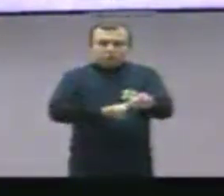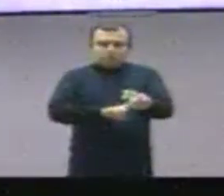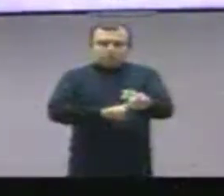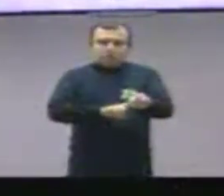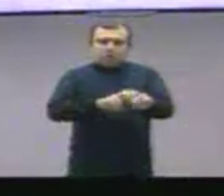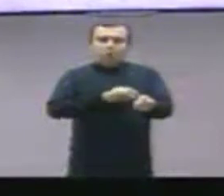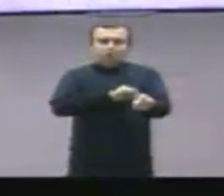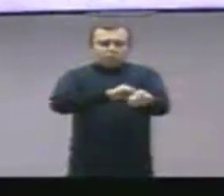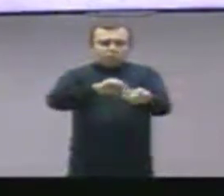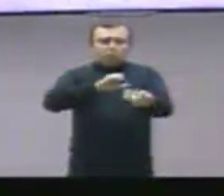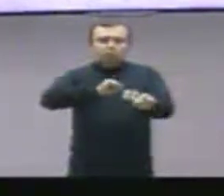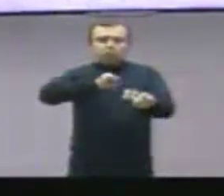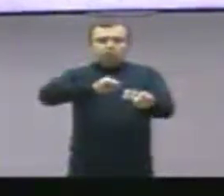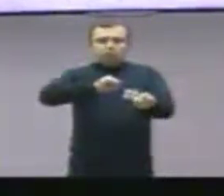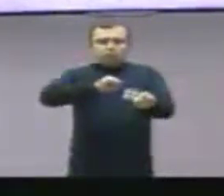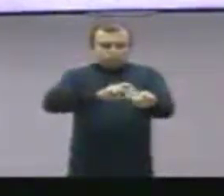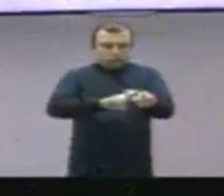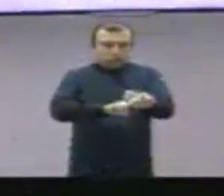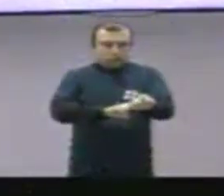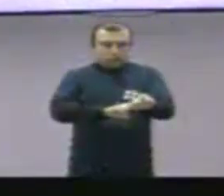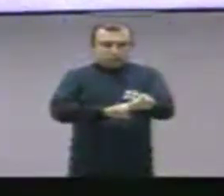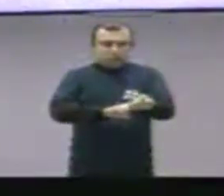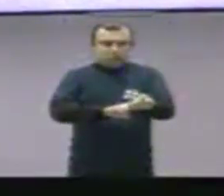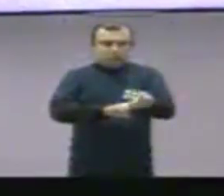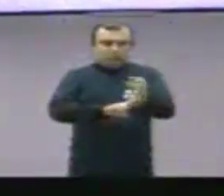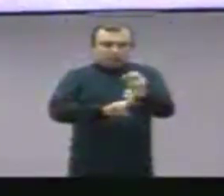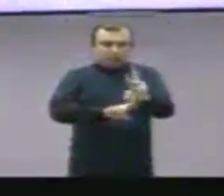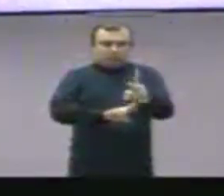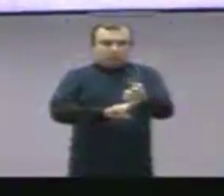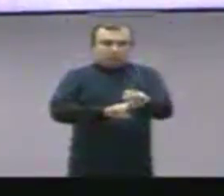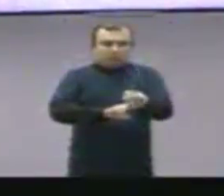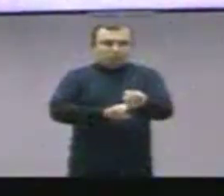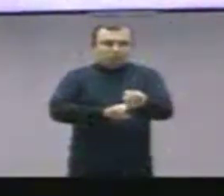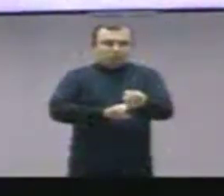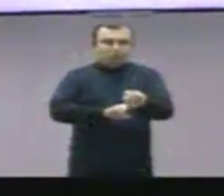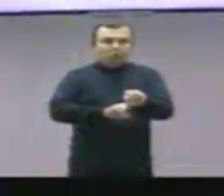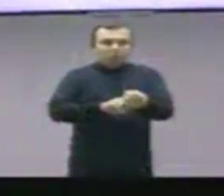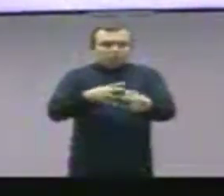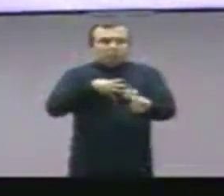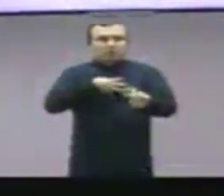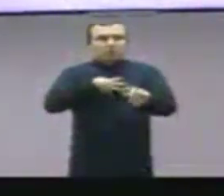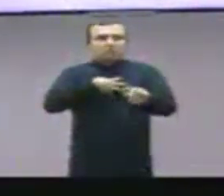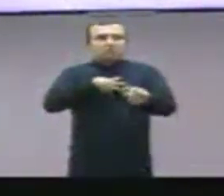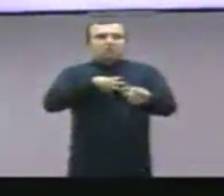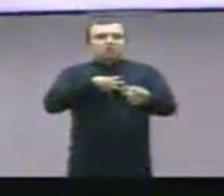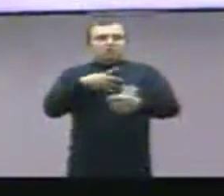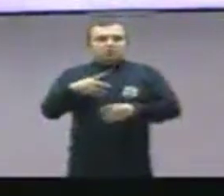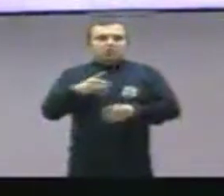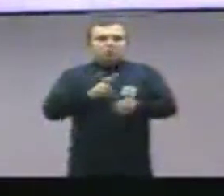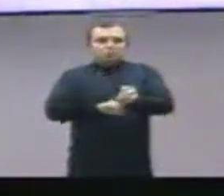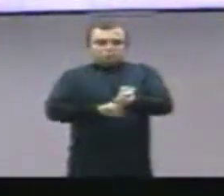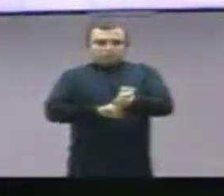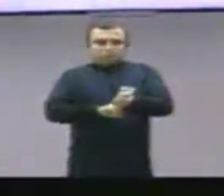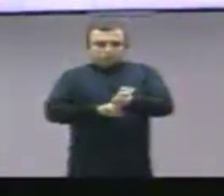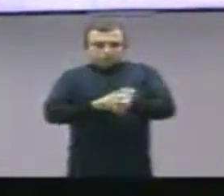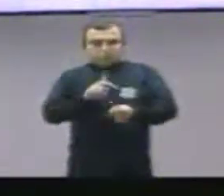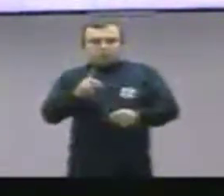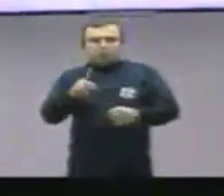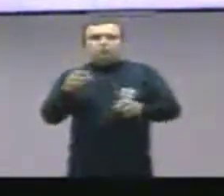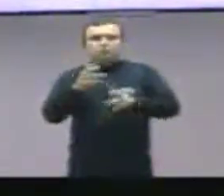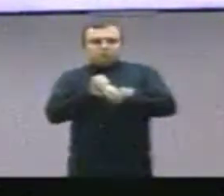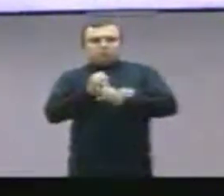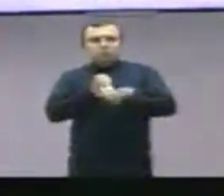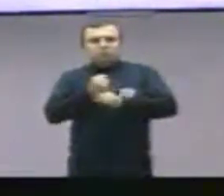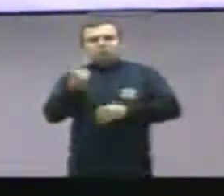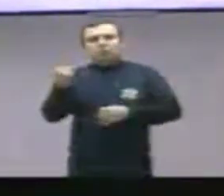artéria pulsando, ok? Então você coloca ali o dedo, quando você sentir o pulso, você vai contar.